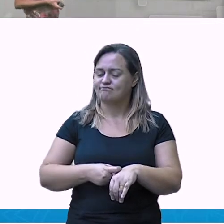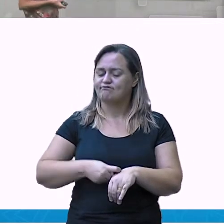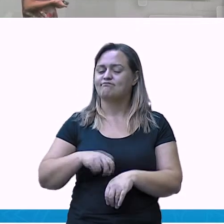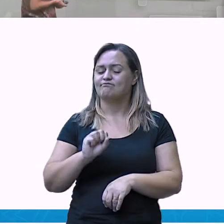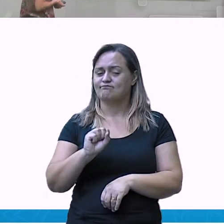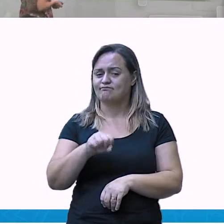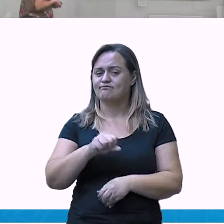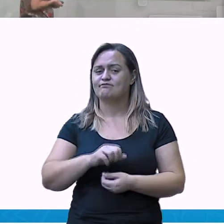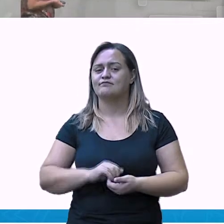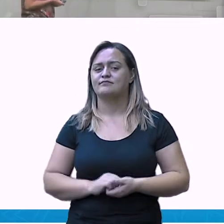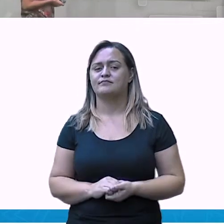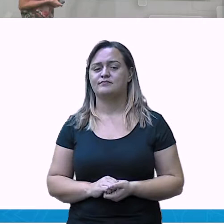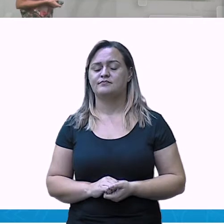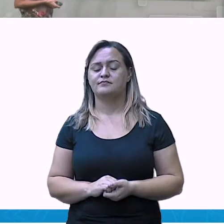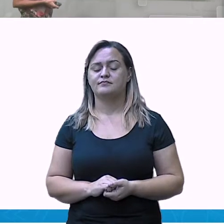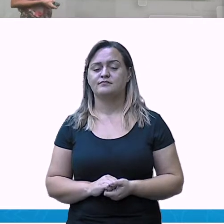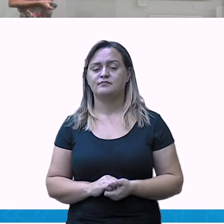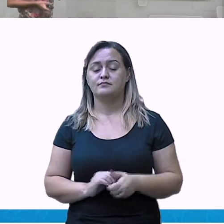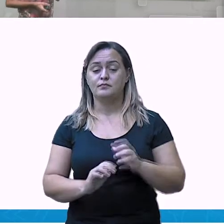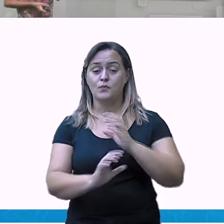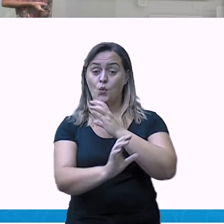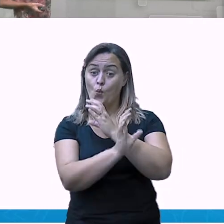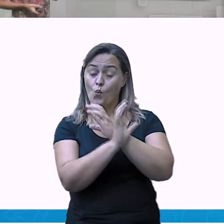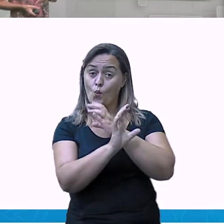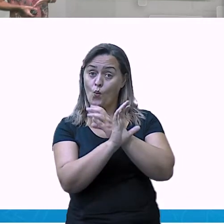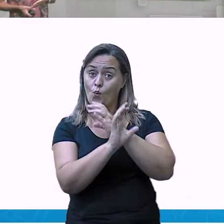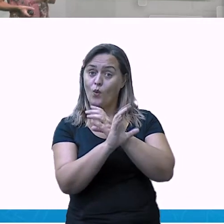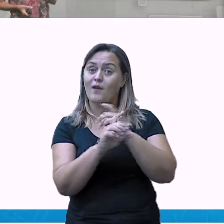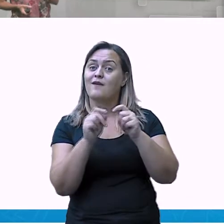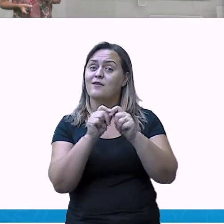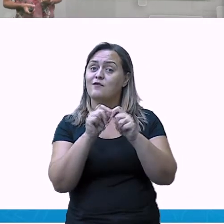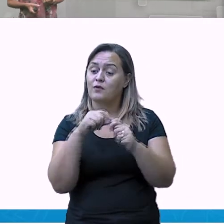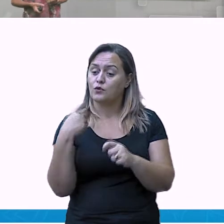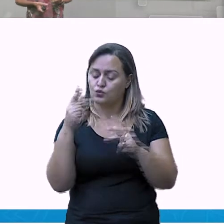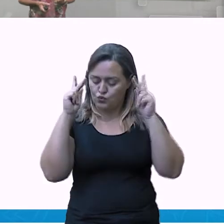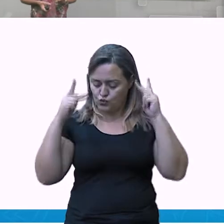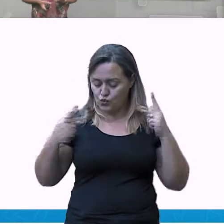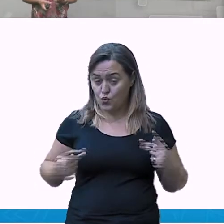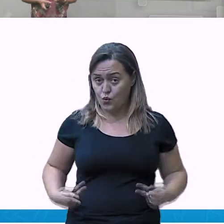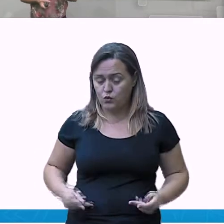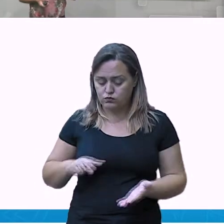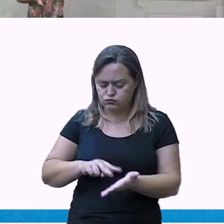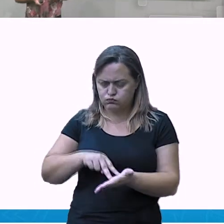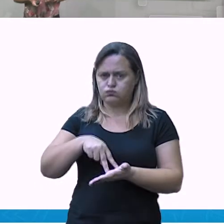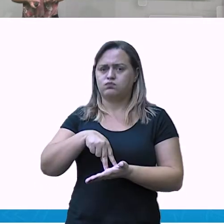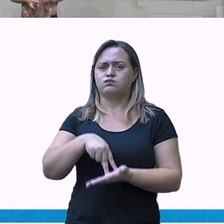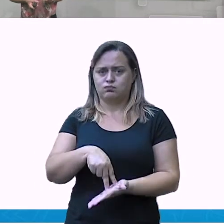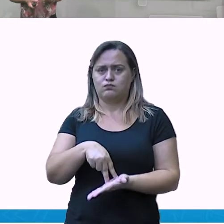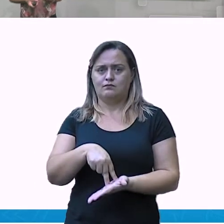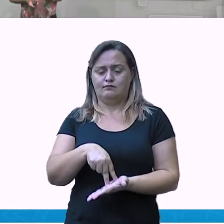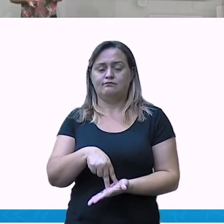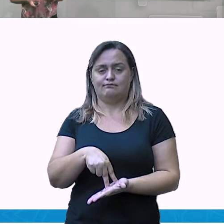muito resistente. O nosso esqueleto dá sustentação